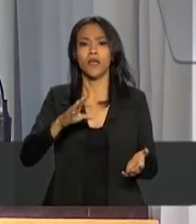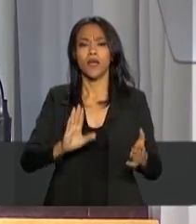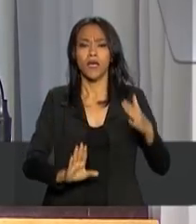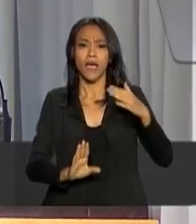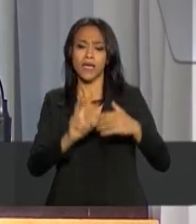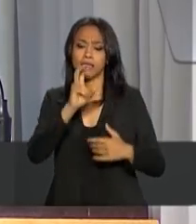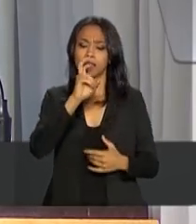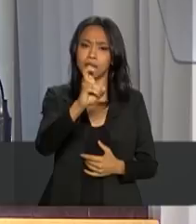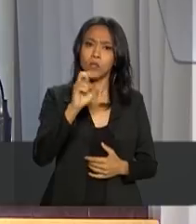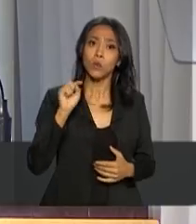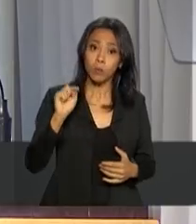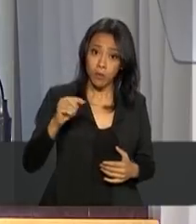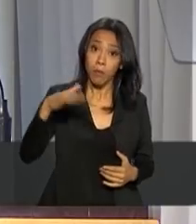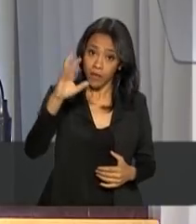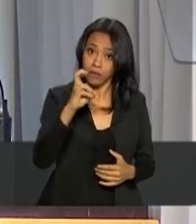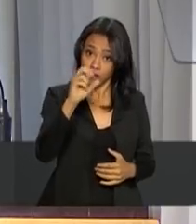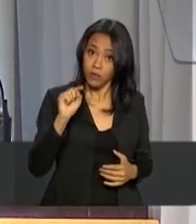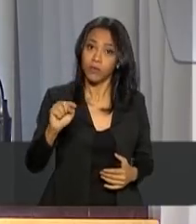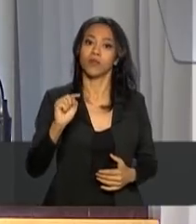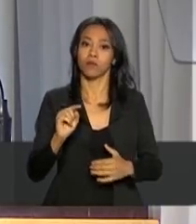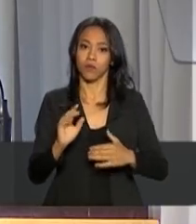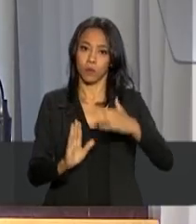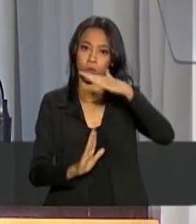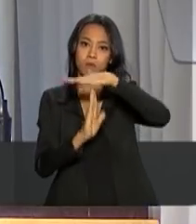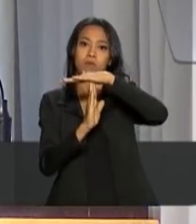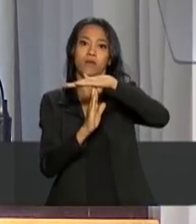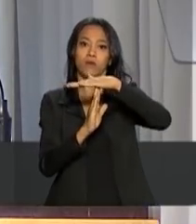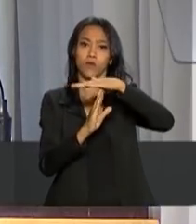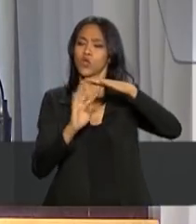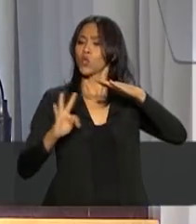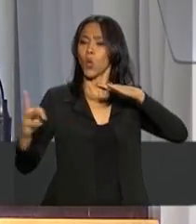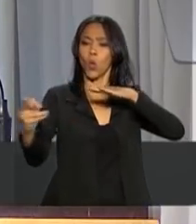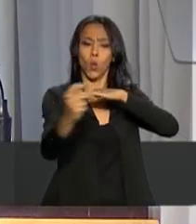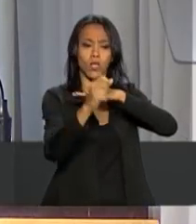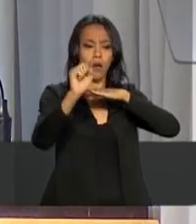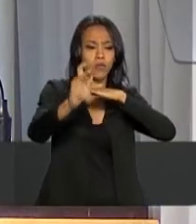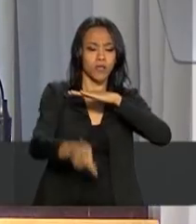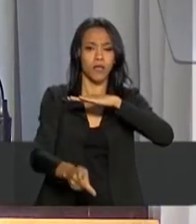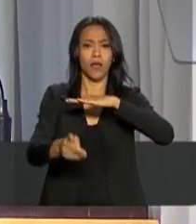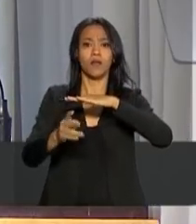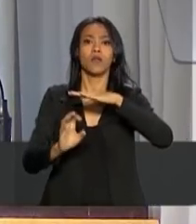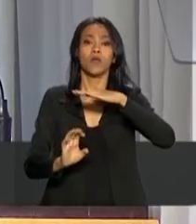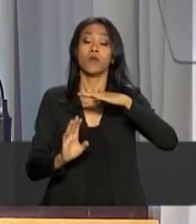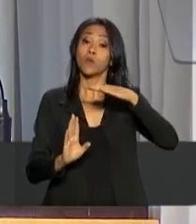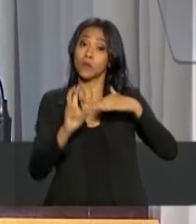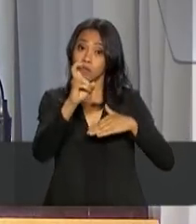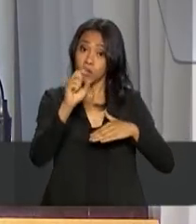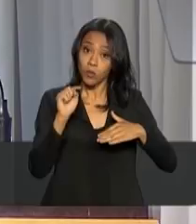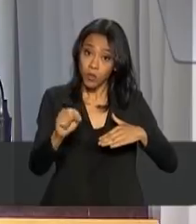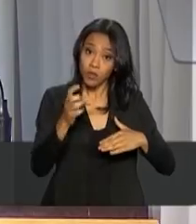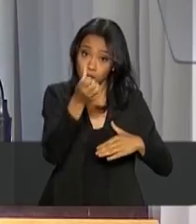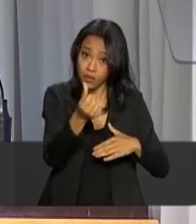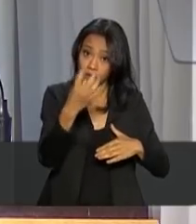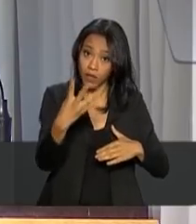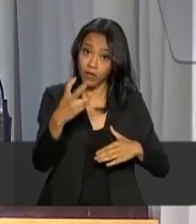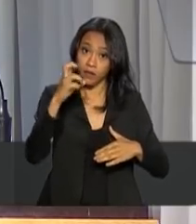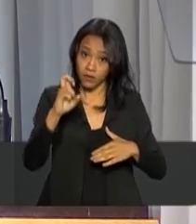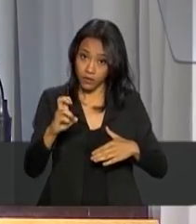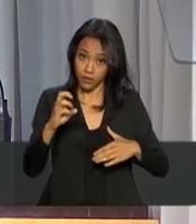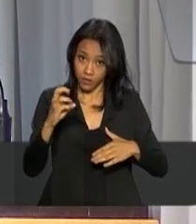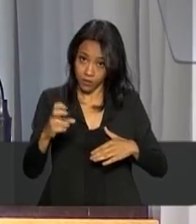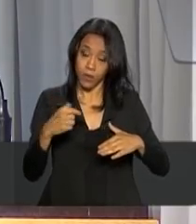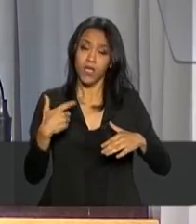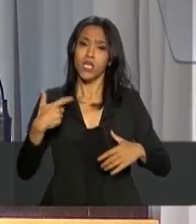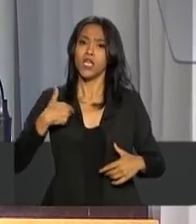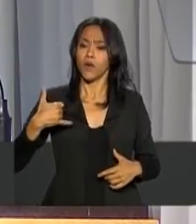R$ 5.645. Então, todos vão se aposentar com R$ 5.645. Mas pergunto eu, que ganho R$ 33.000, mas